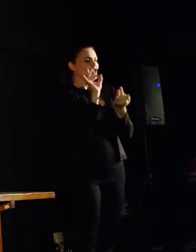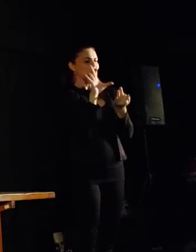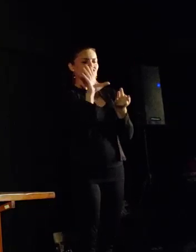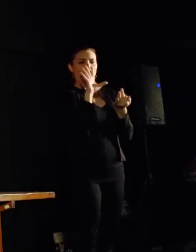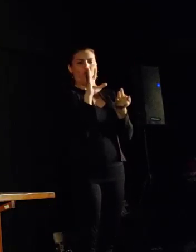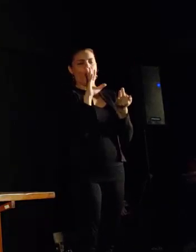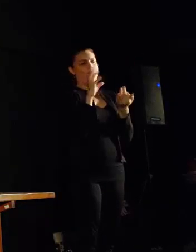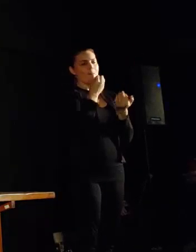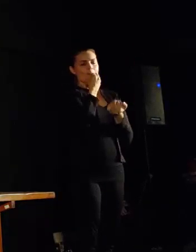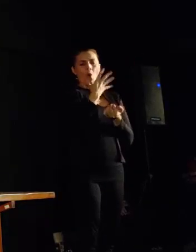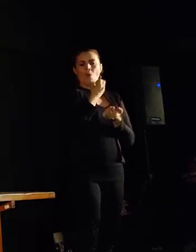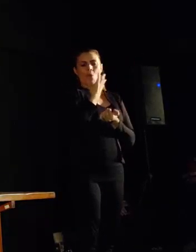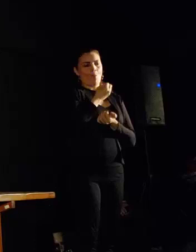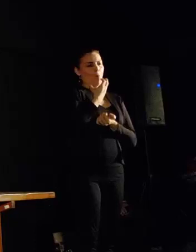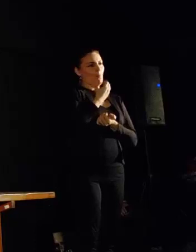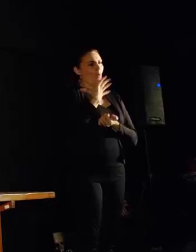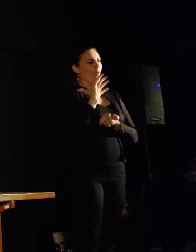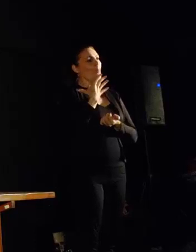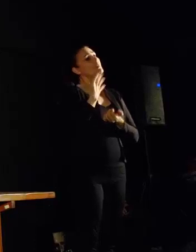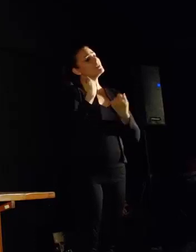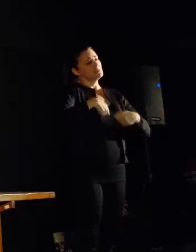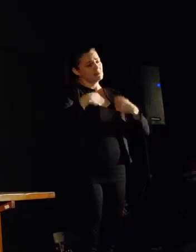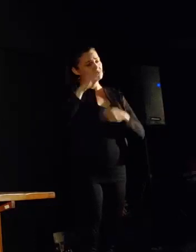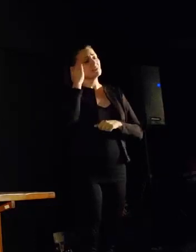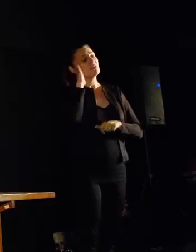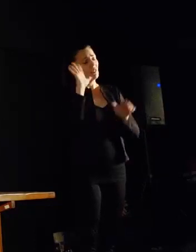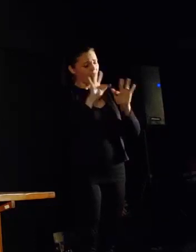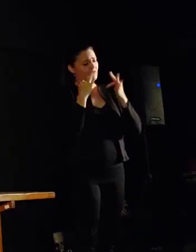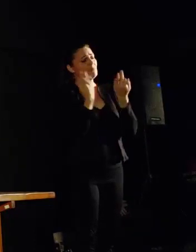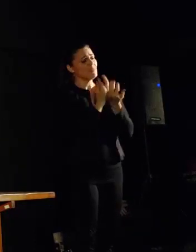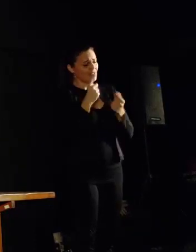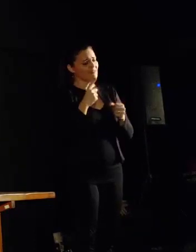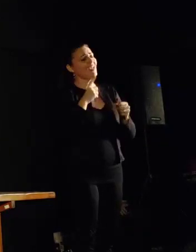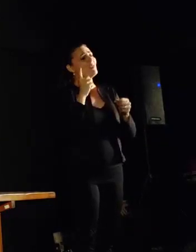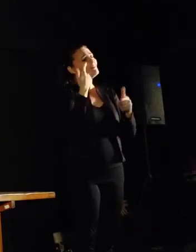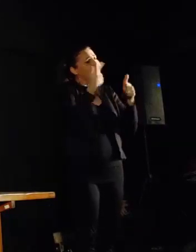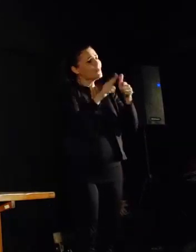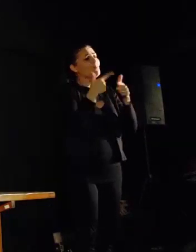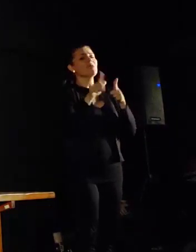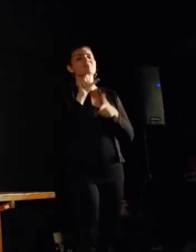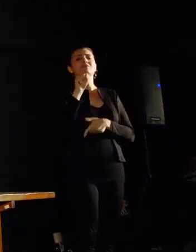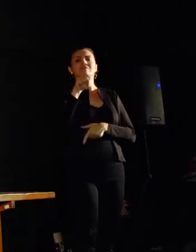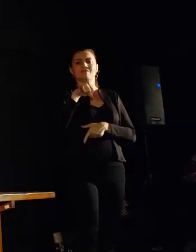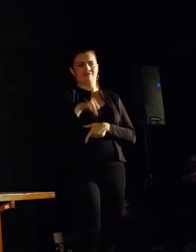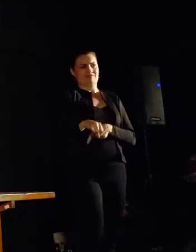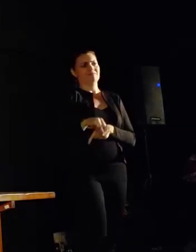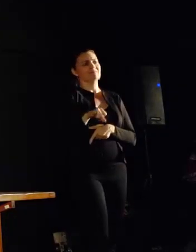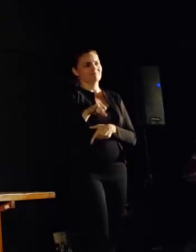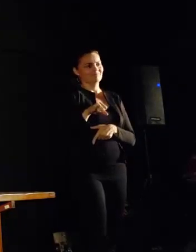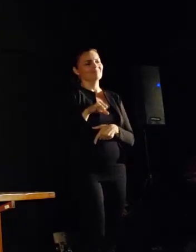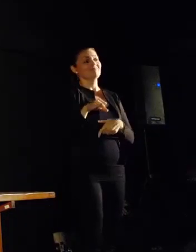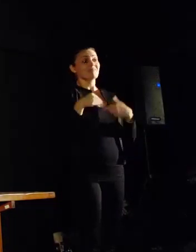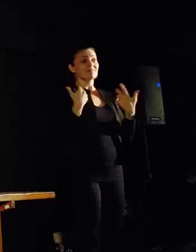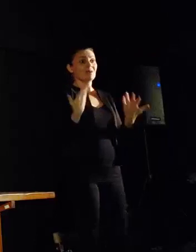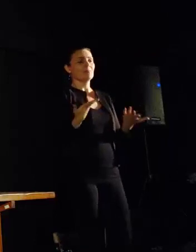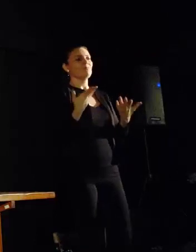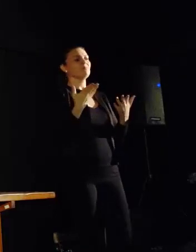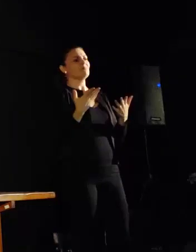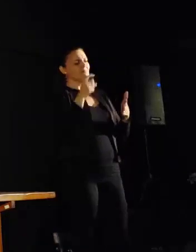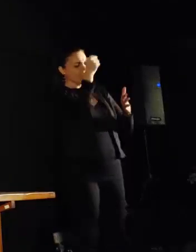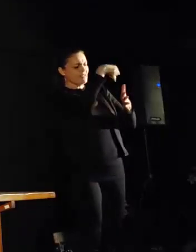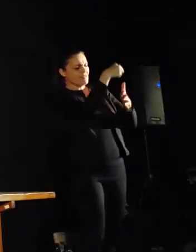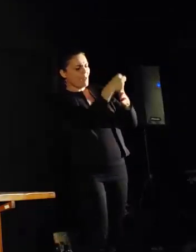está 5 passos na frente de tentar qualquer regressão autoritária. Então, esses elementos, eles